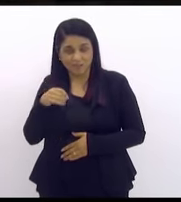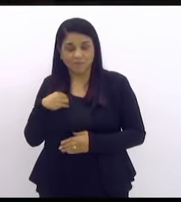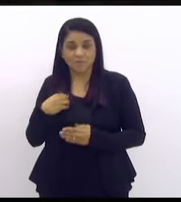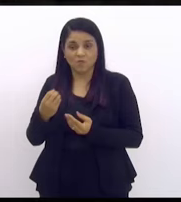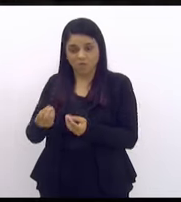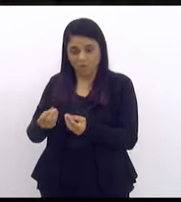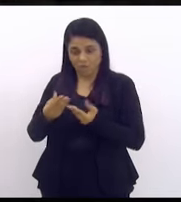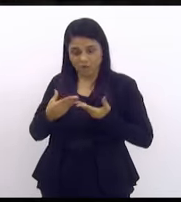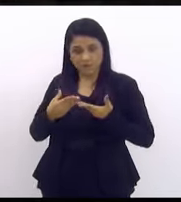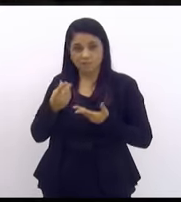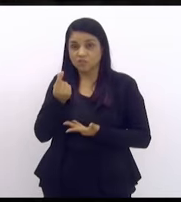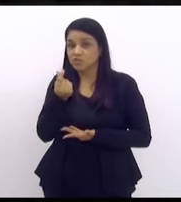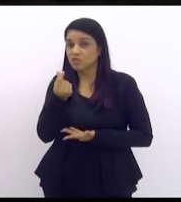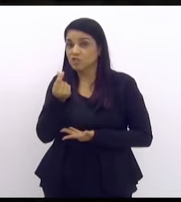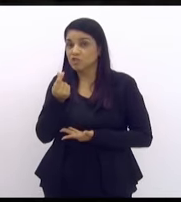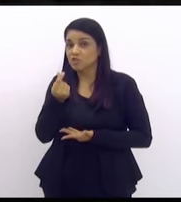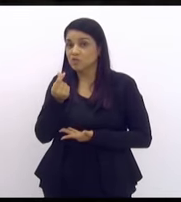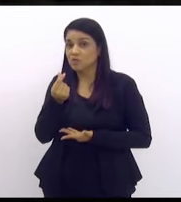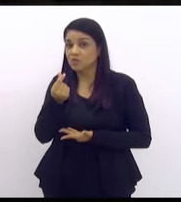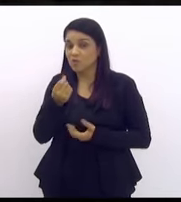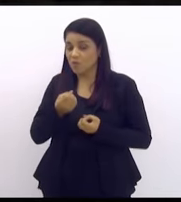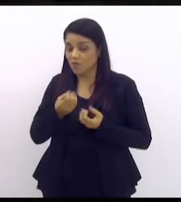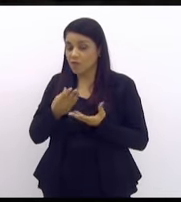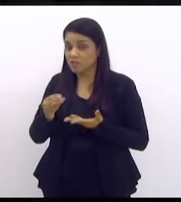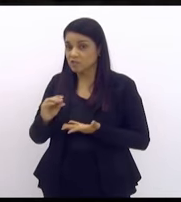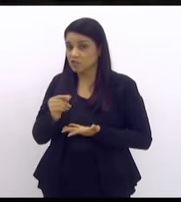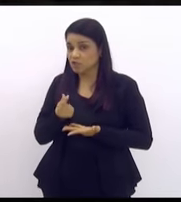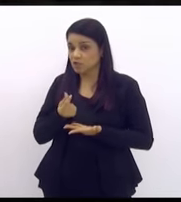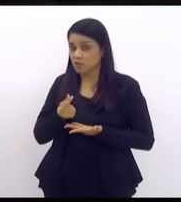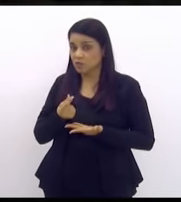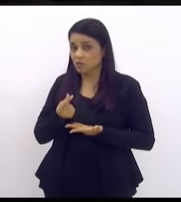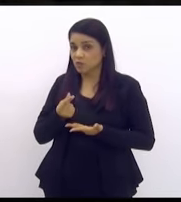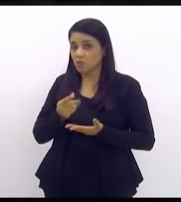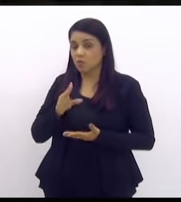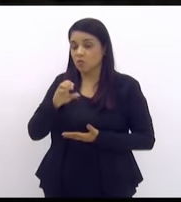dinheiro de consignado.